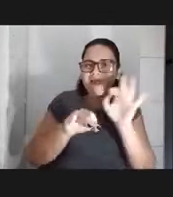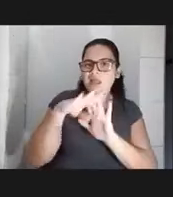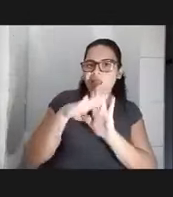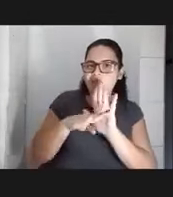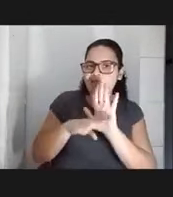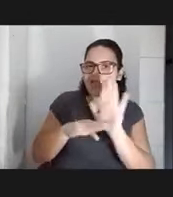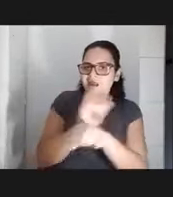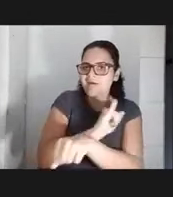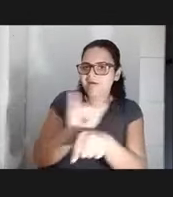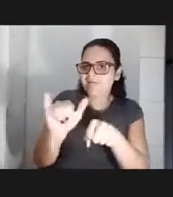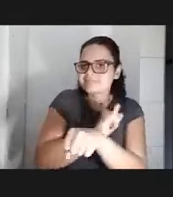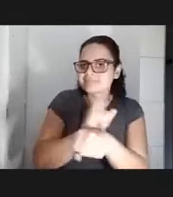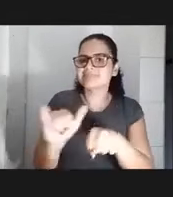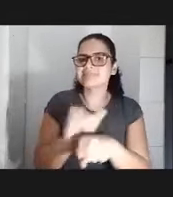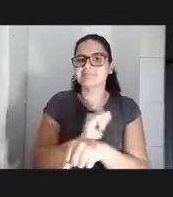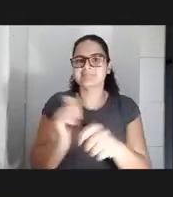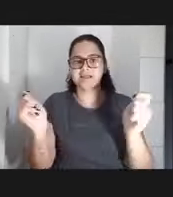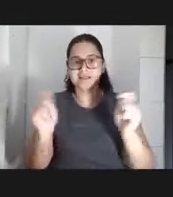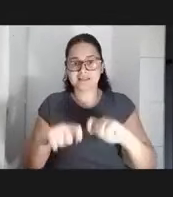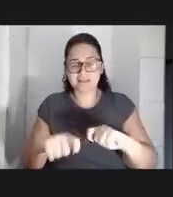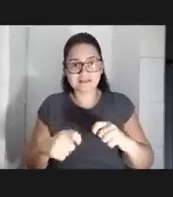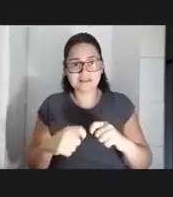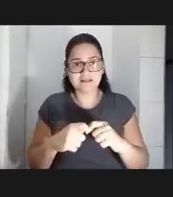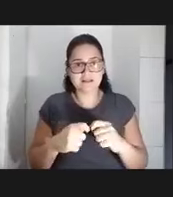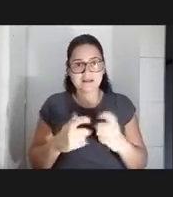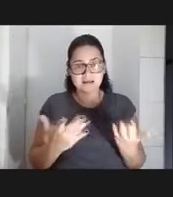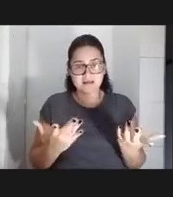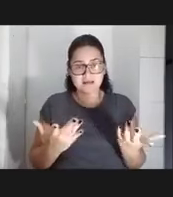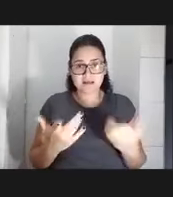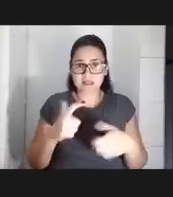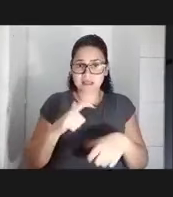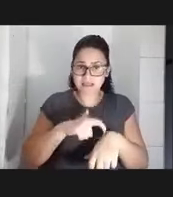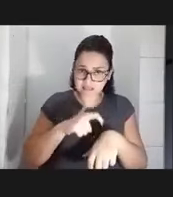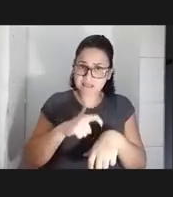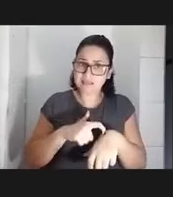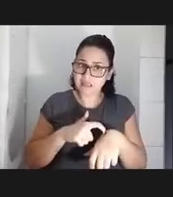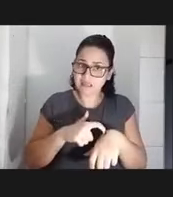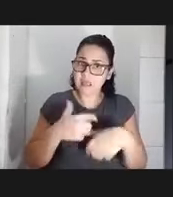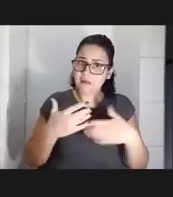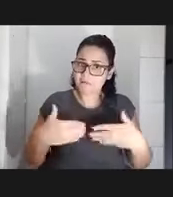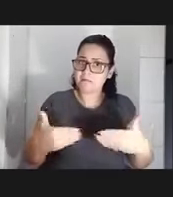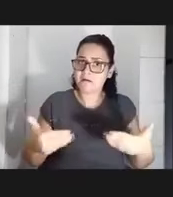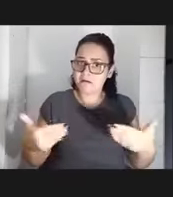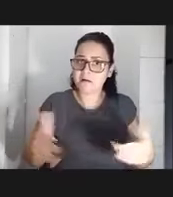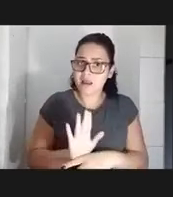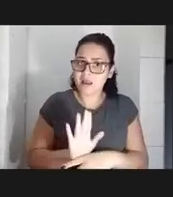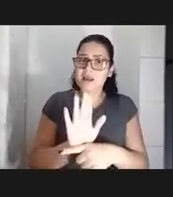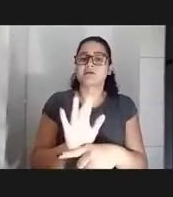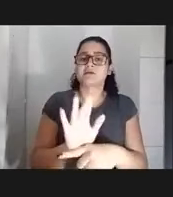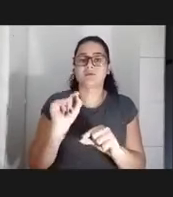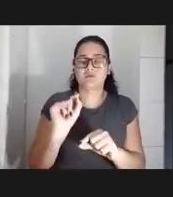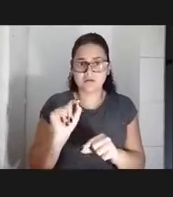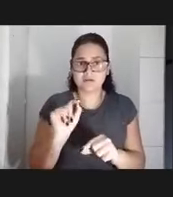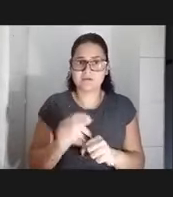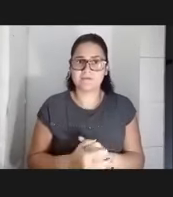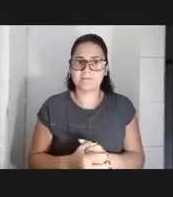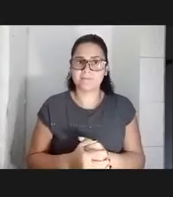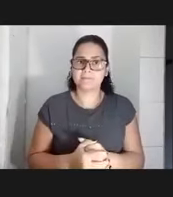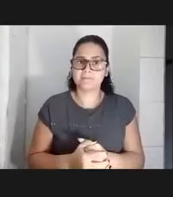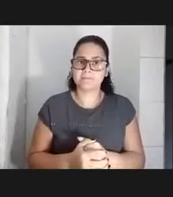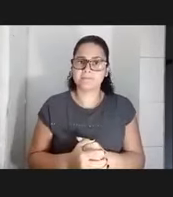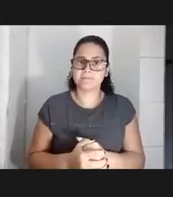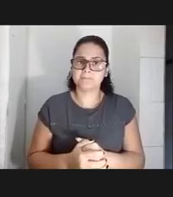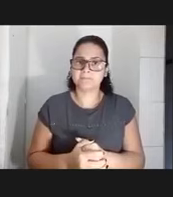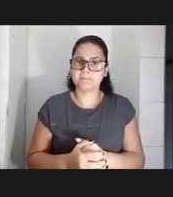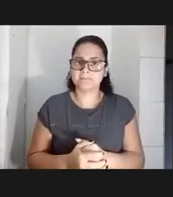de uma situação que gradativamente vá contribuindo para que a gente possa se readequar